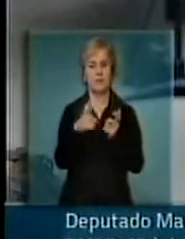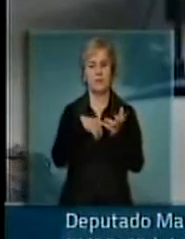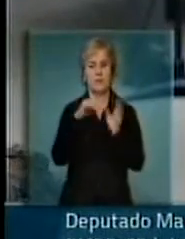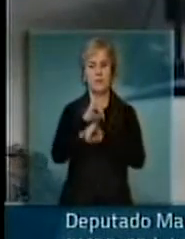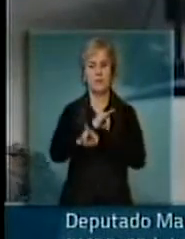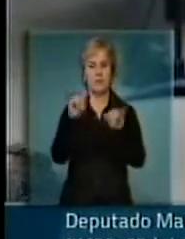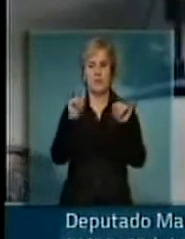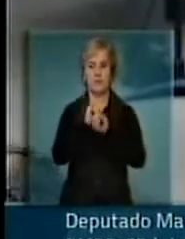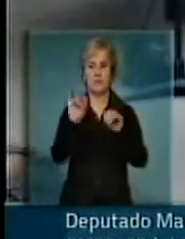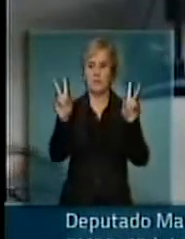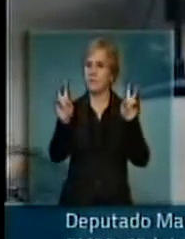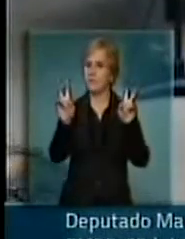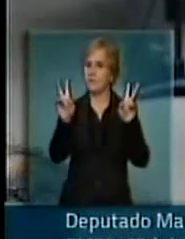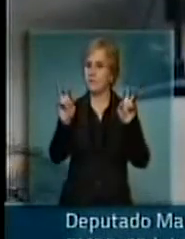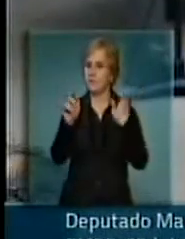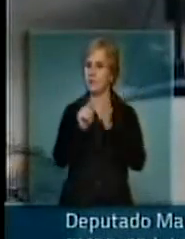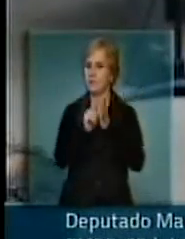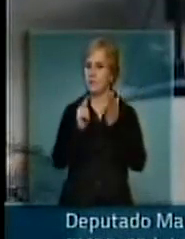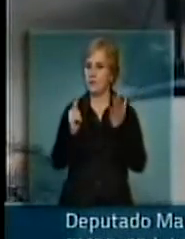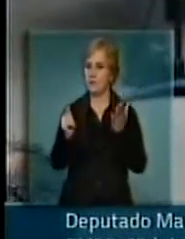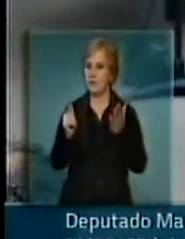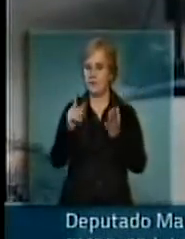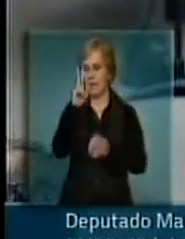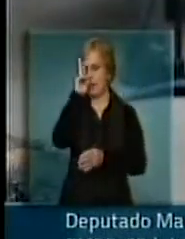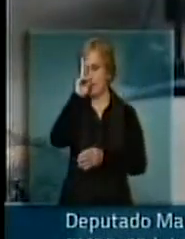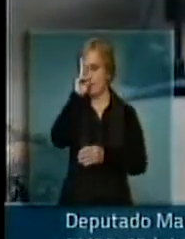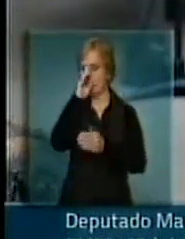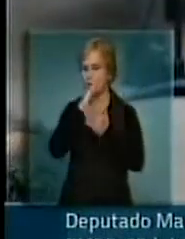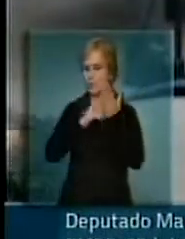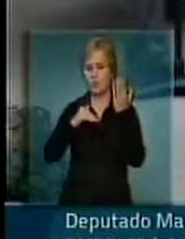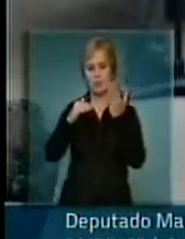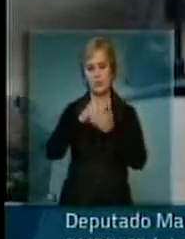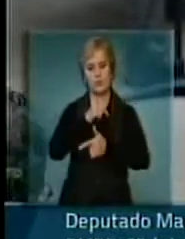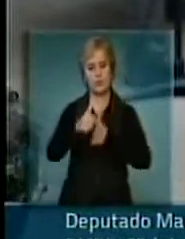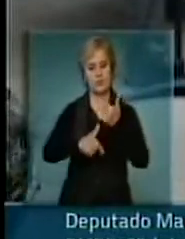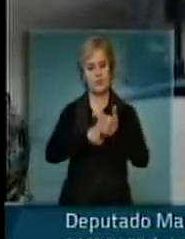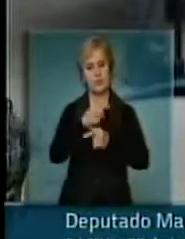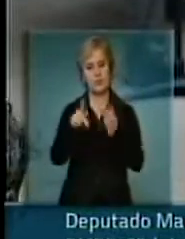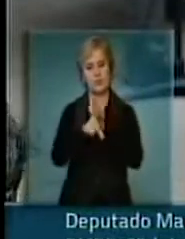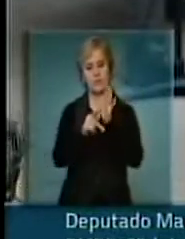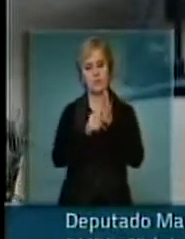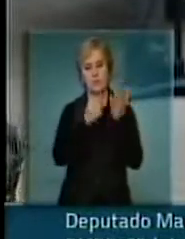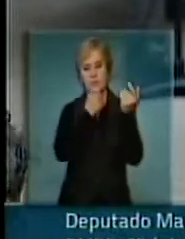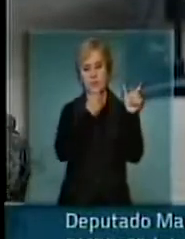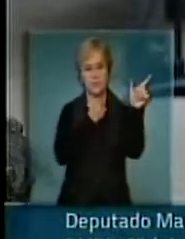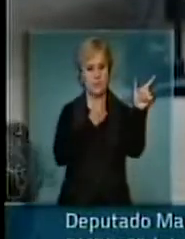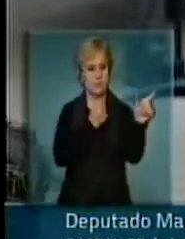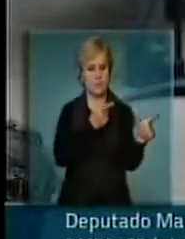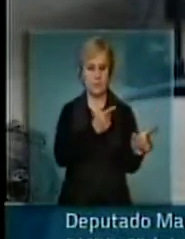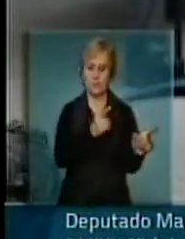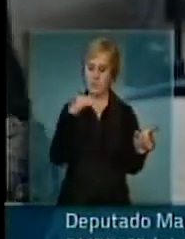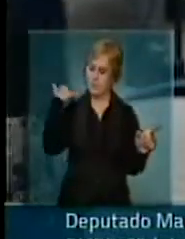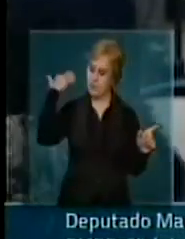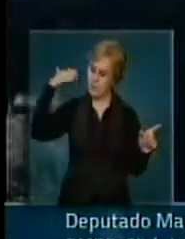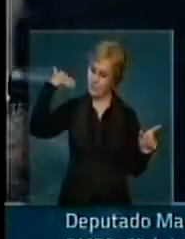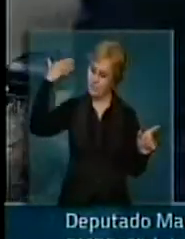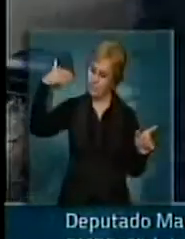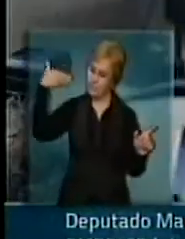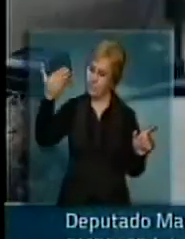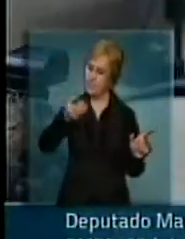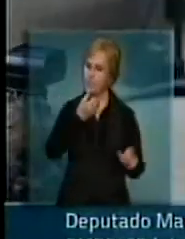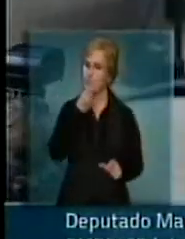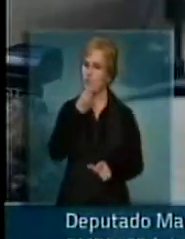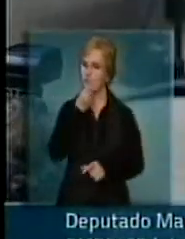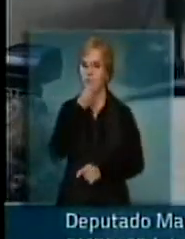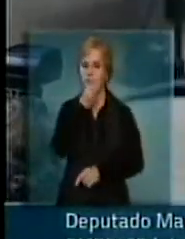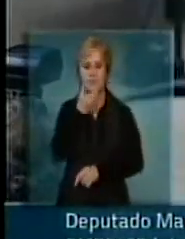extensa matéria, pondo em relevo todas as iniciativas que caracterizaram ao longo do tempo o desempenho de um homem de bem, identificado